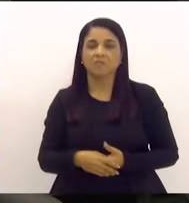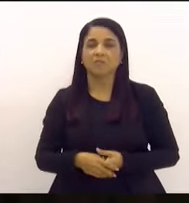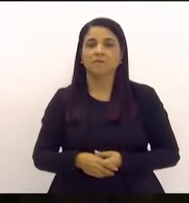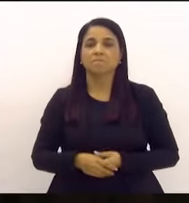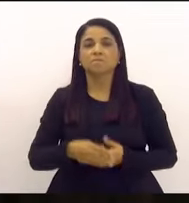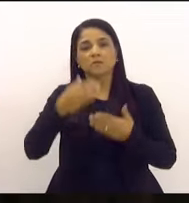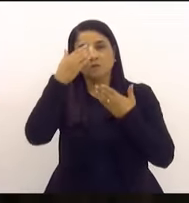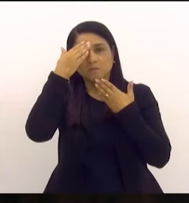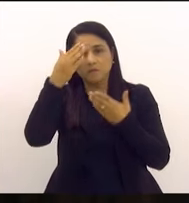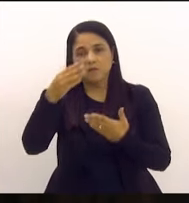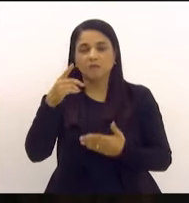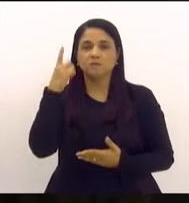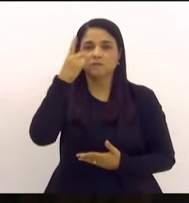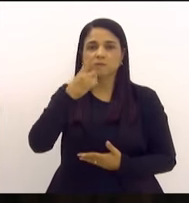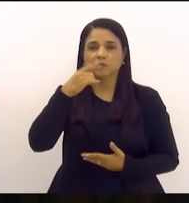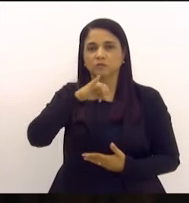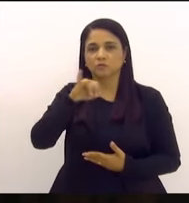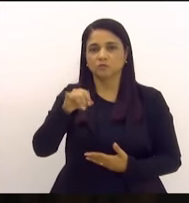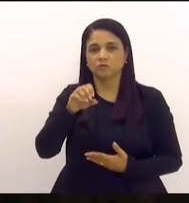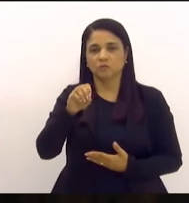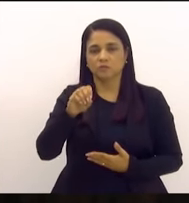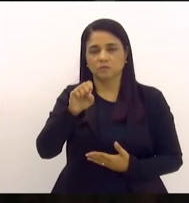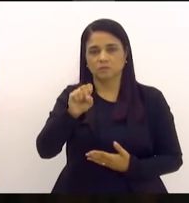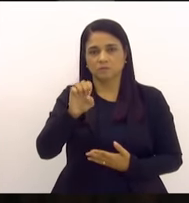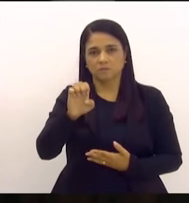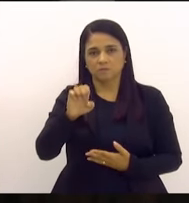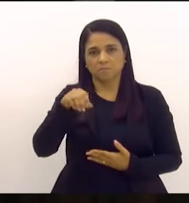Muito obrigado, deputado professor Josemar.